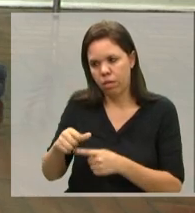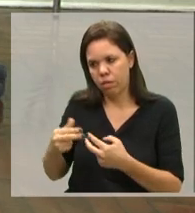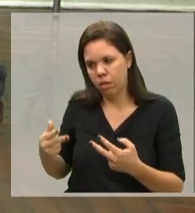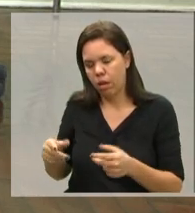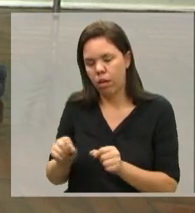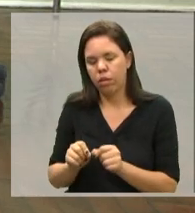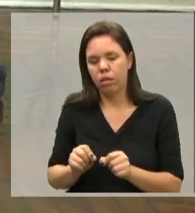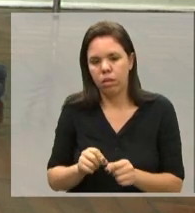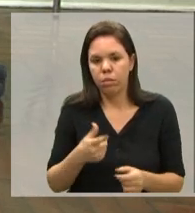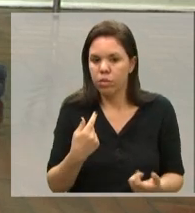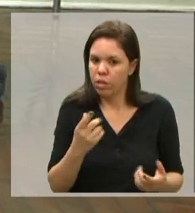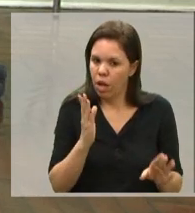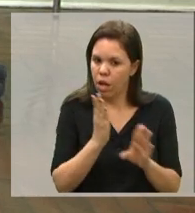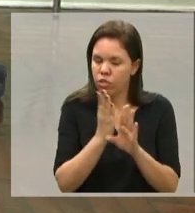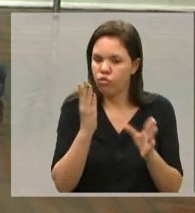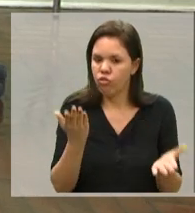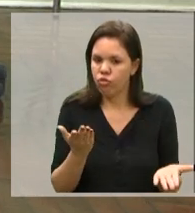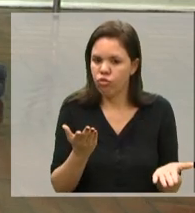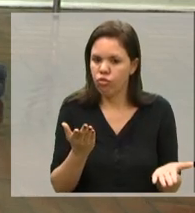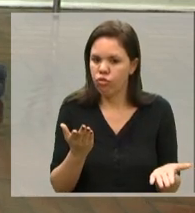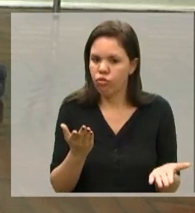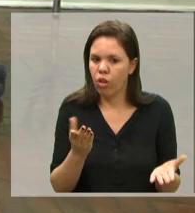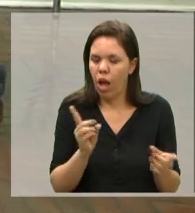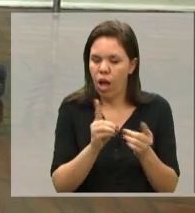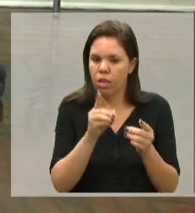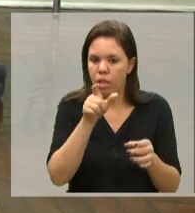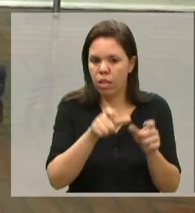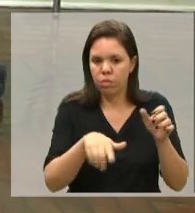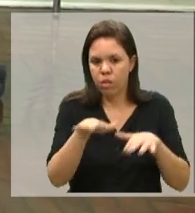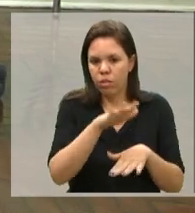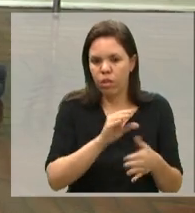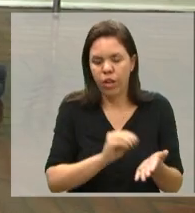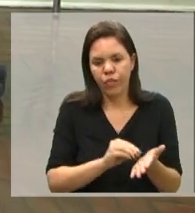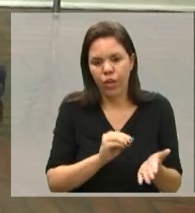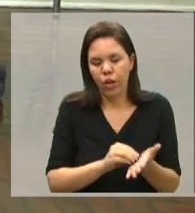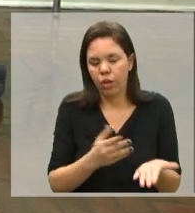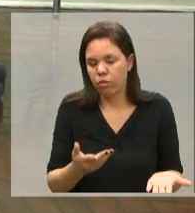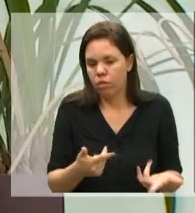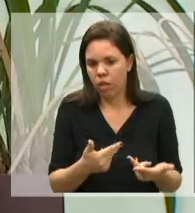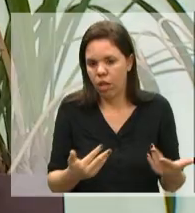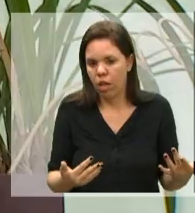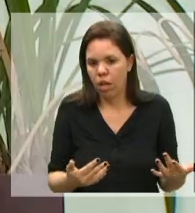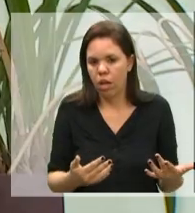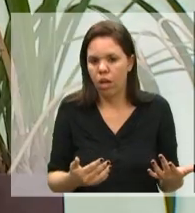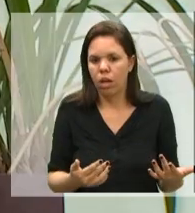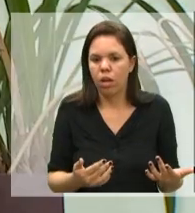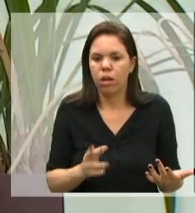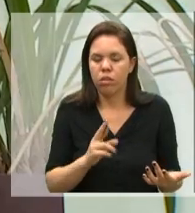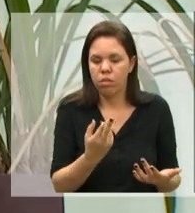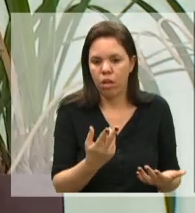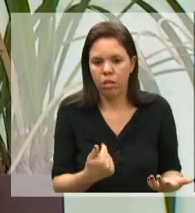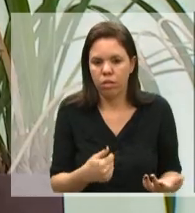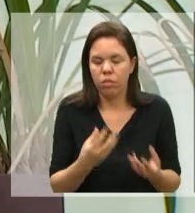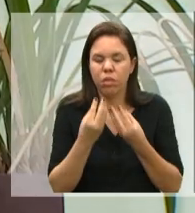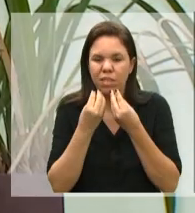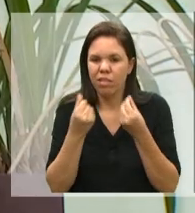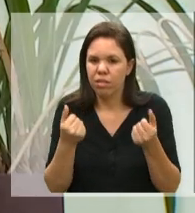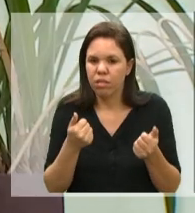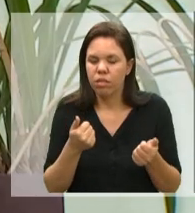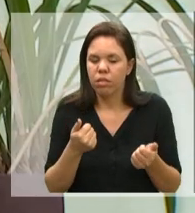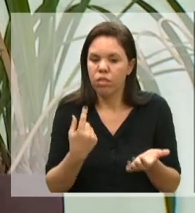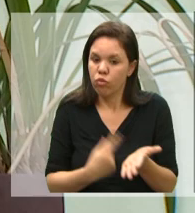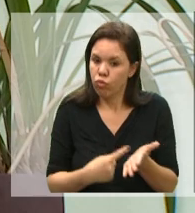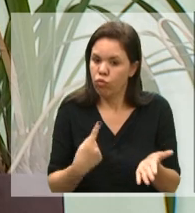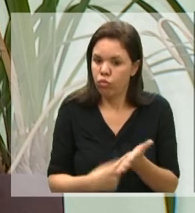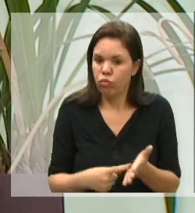precisa ir ao encontro dessa demanda, porque senão... Não pode deixar essa lacuna, né? Exatamente. Aí não é só a questão da qualidade que nós começamos a